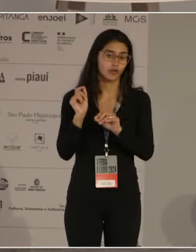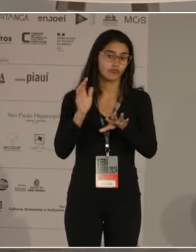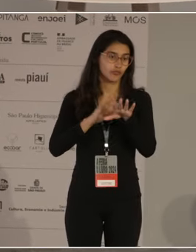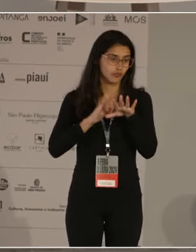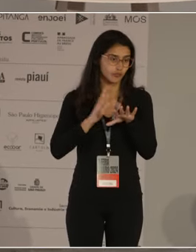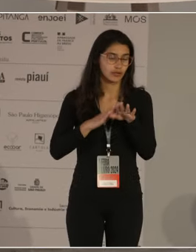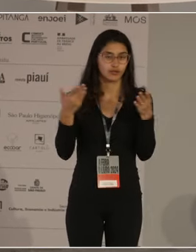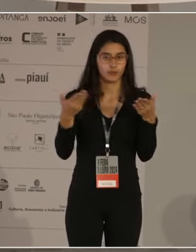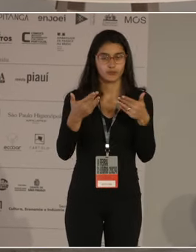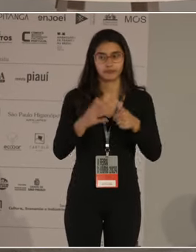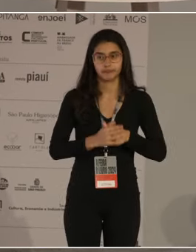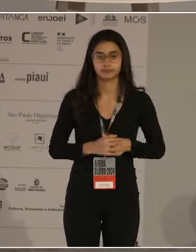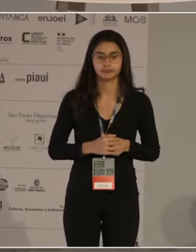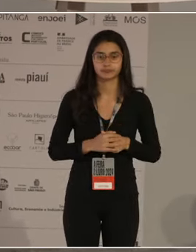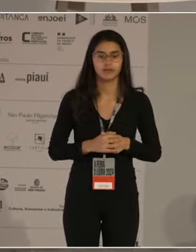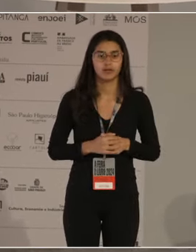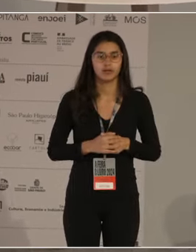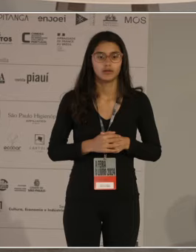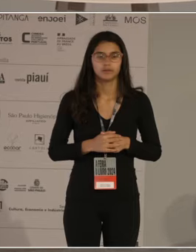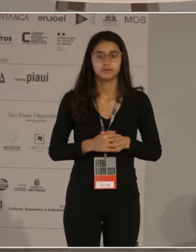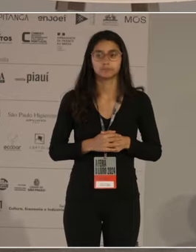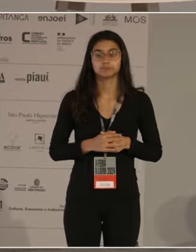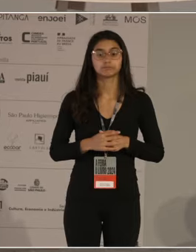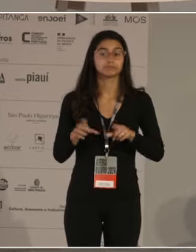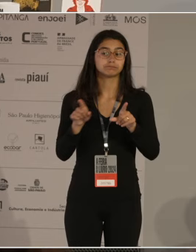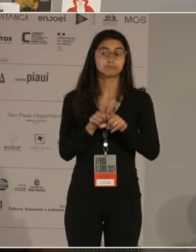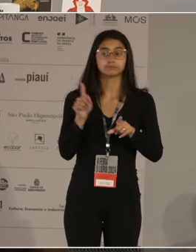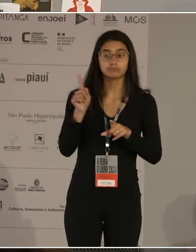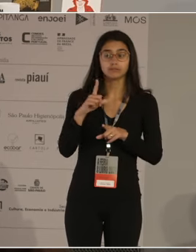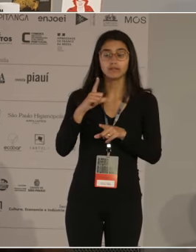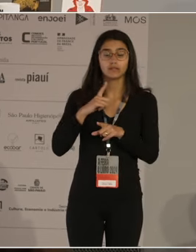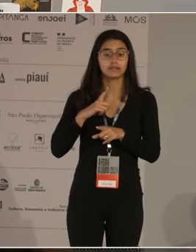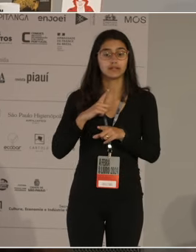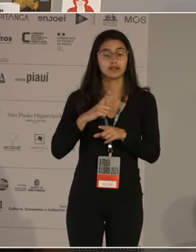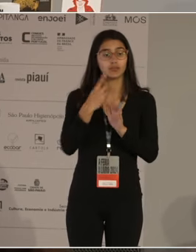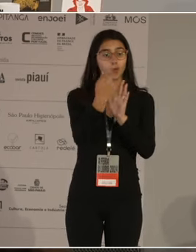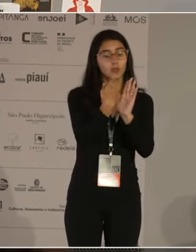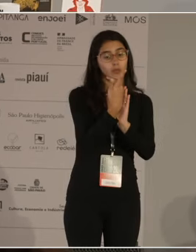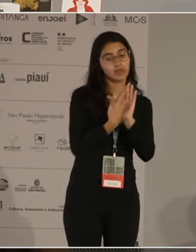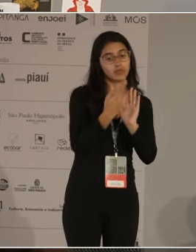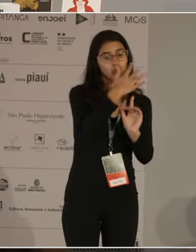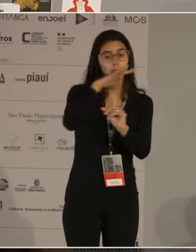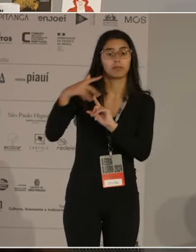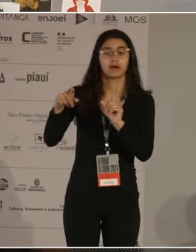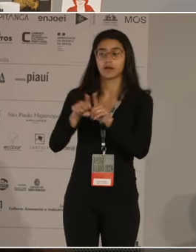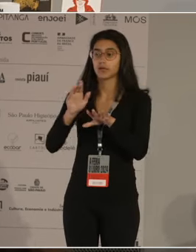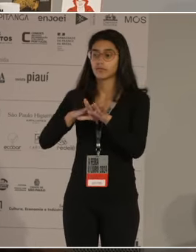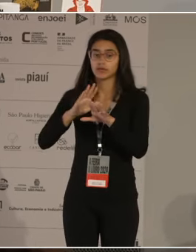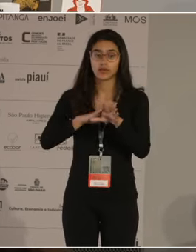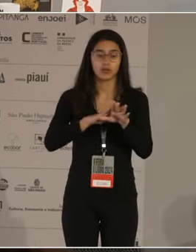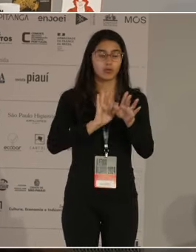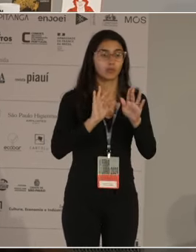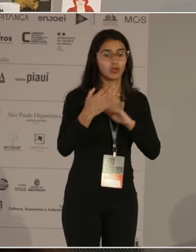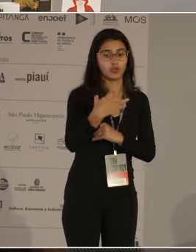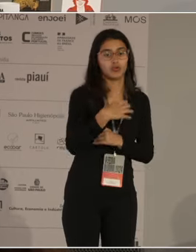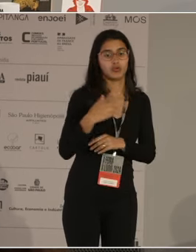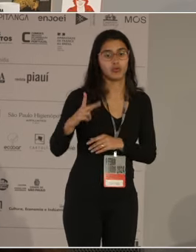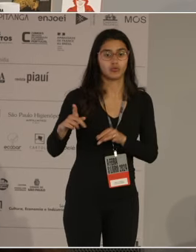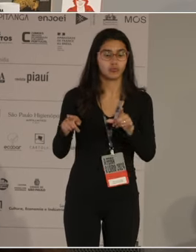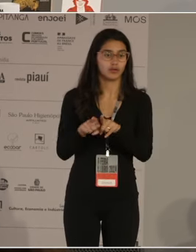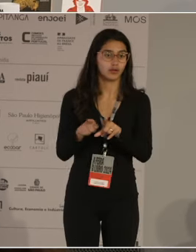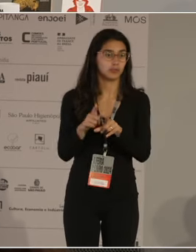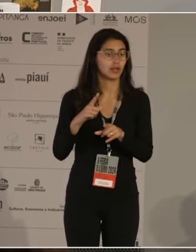tomada hoje, né? Inclusive, na Serra das Confusões, já o desenho do parque, eles fizeram um contorno de maneira a manter,